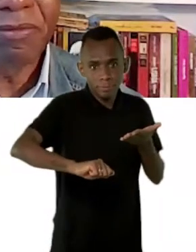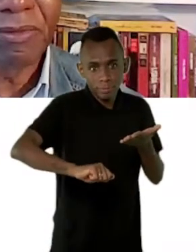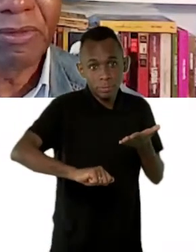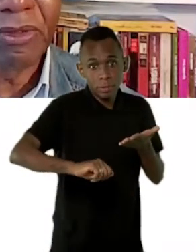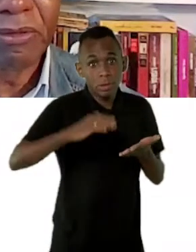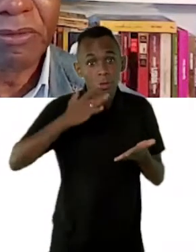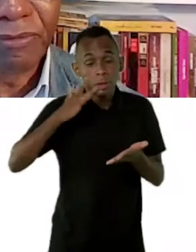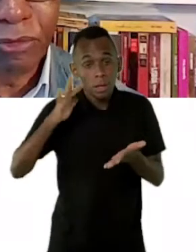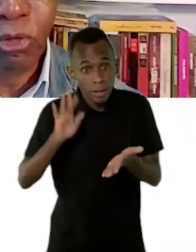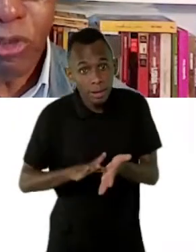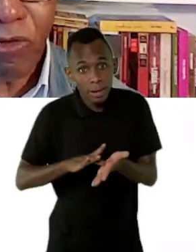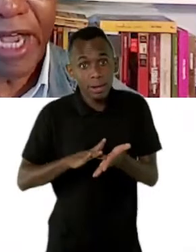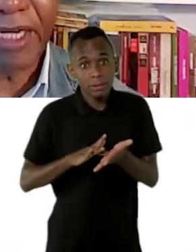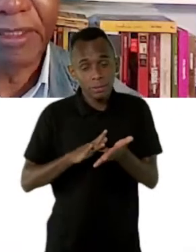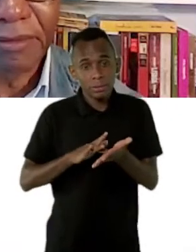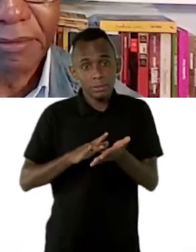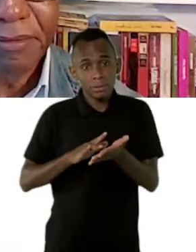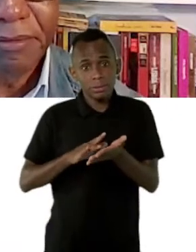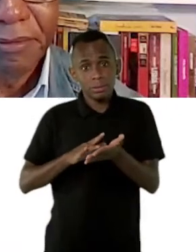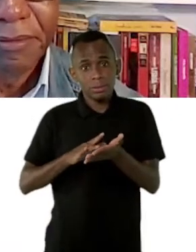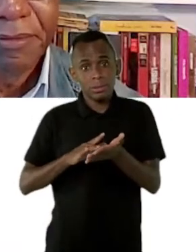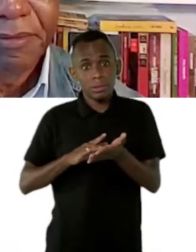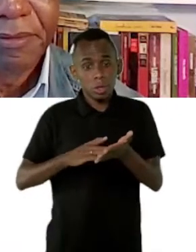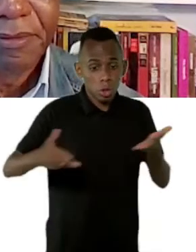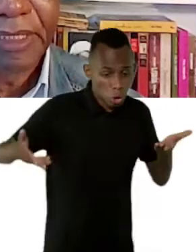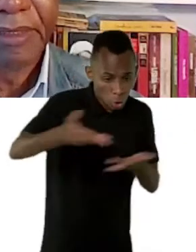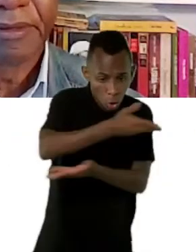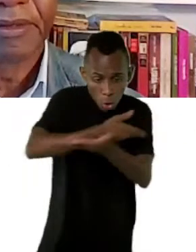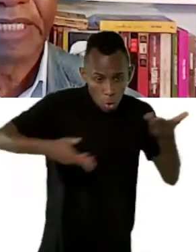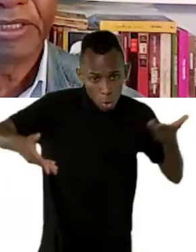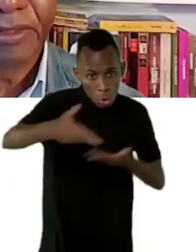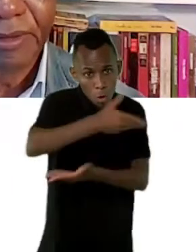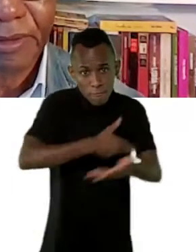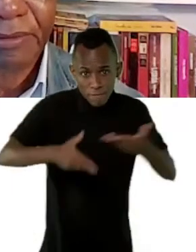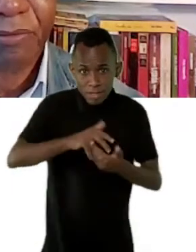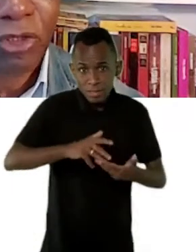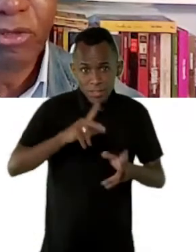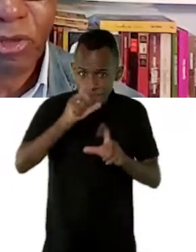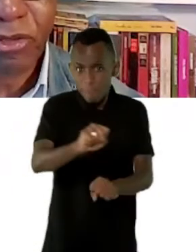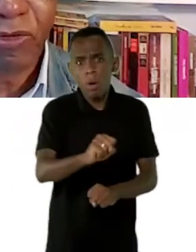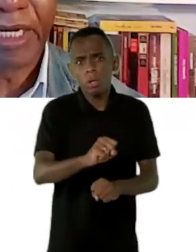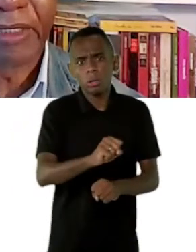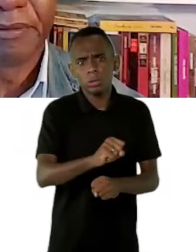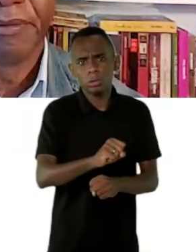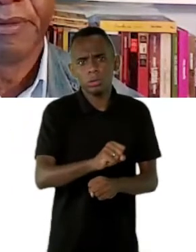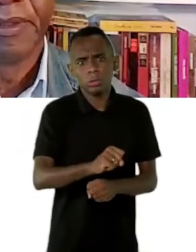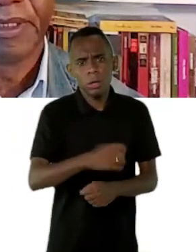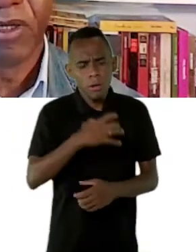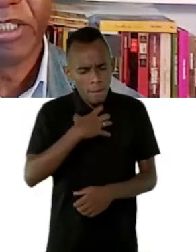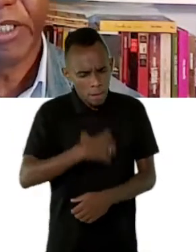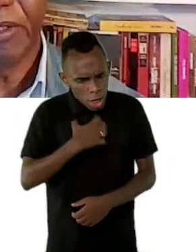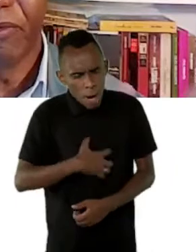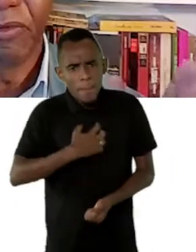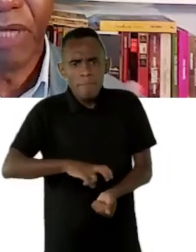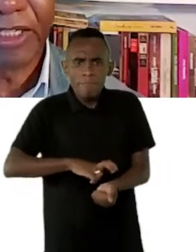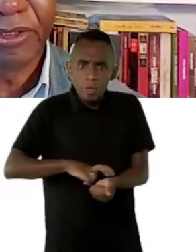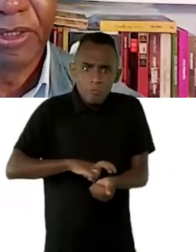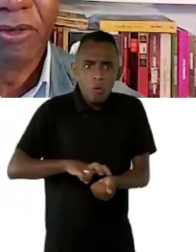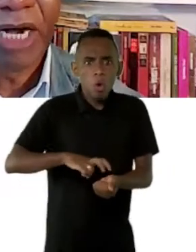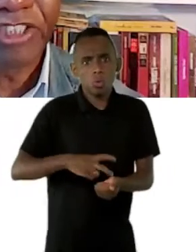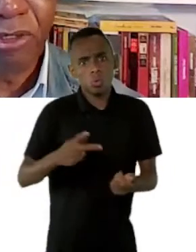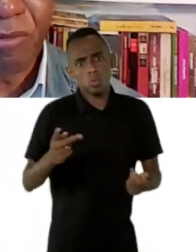fala muito duro com ela. Né? Tá muito duro com ela. Então,